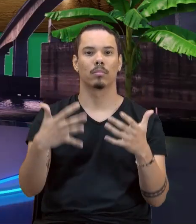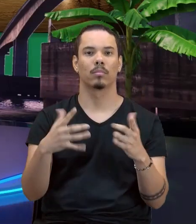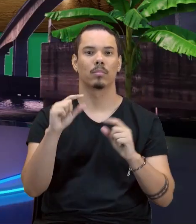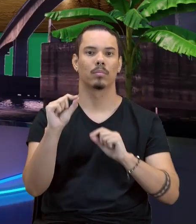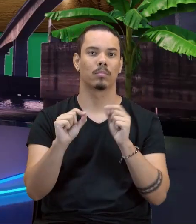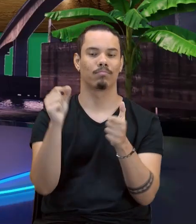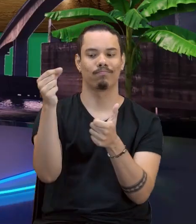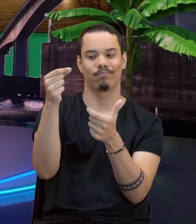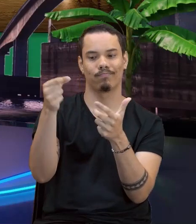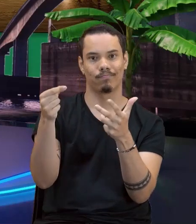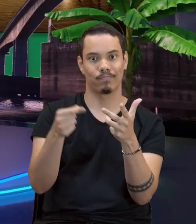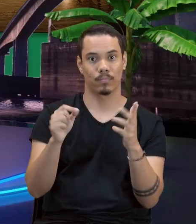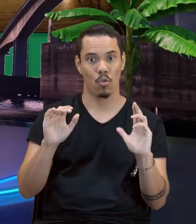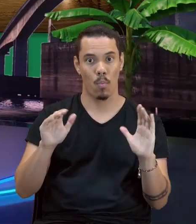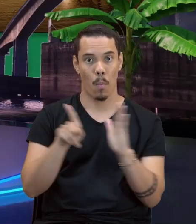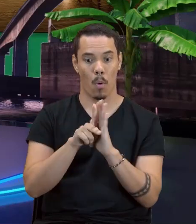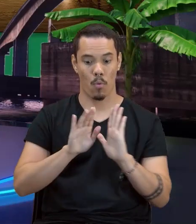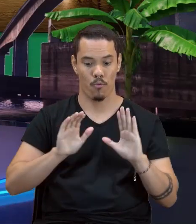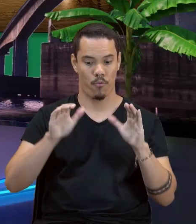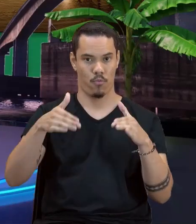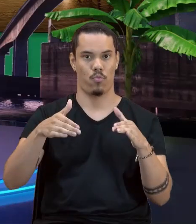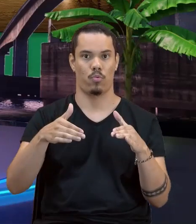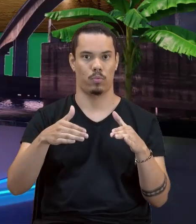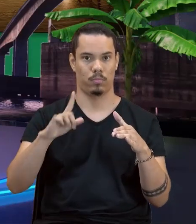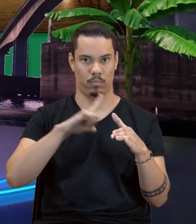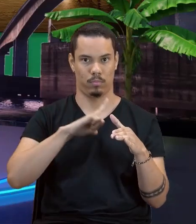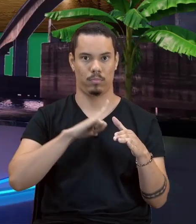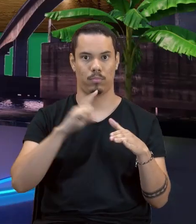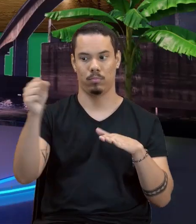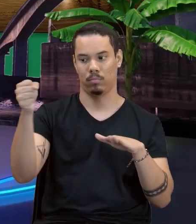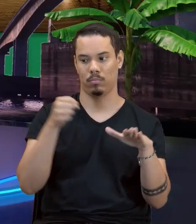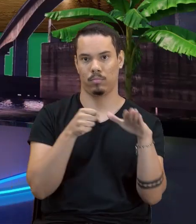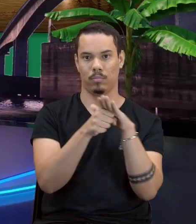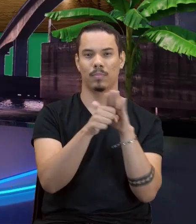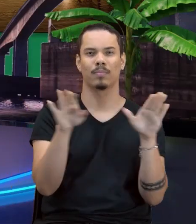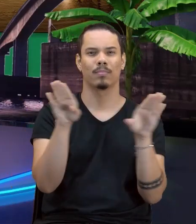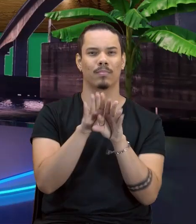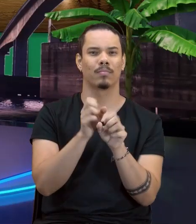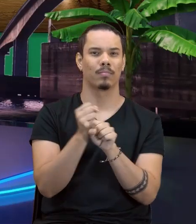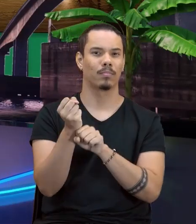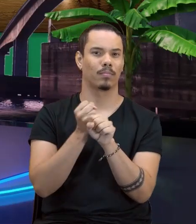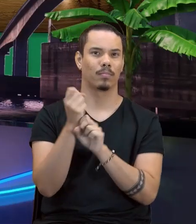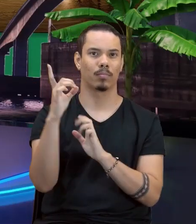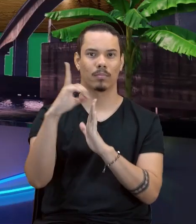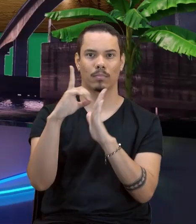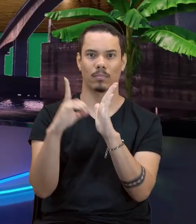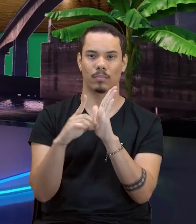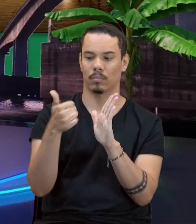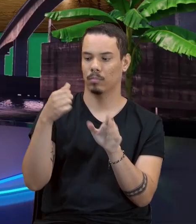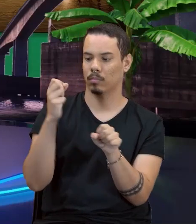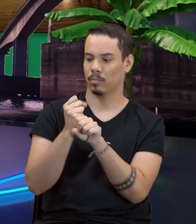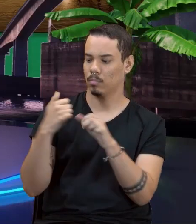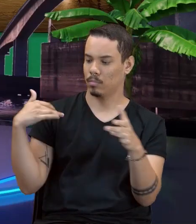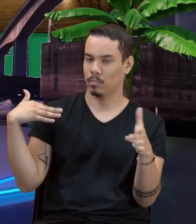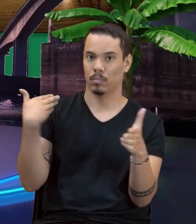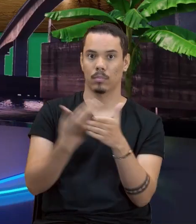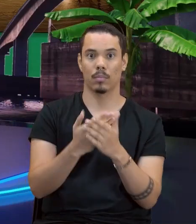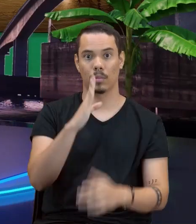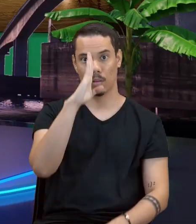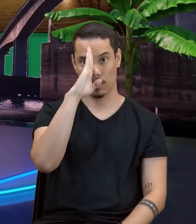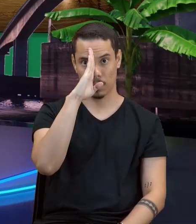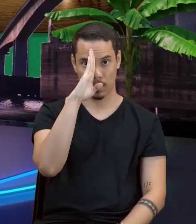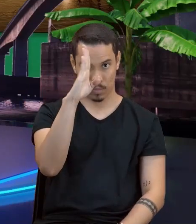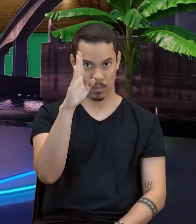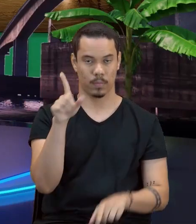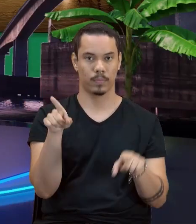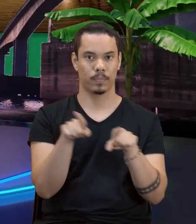coisas específicas dessa migração e também em décadas, né? Priorizando principalmente década de 70, 80,